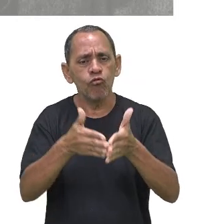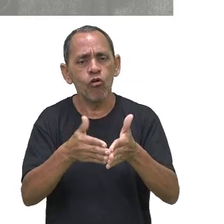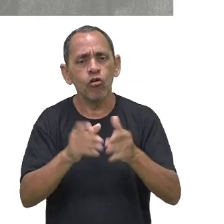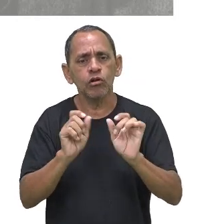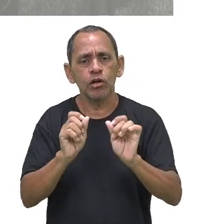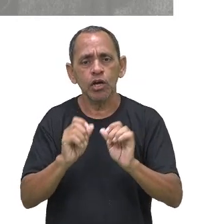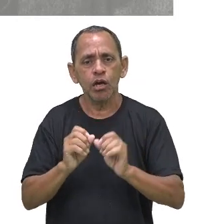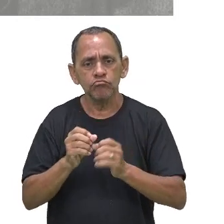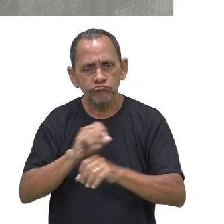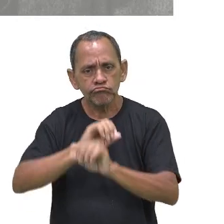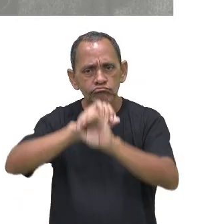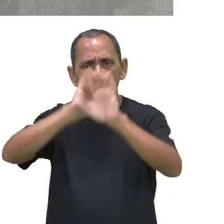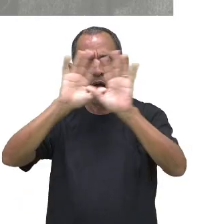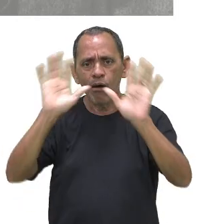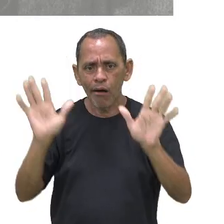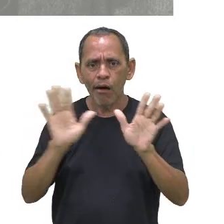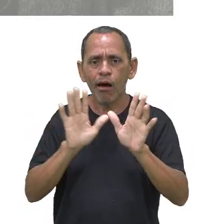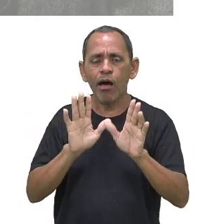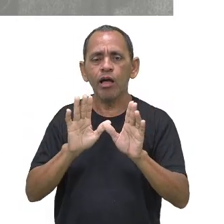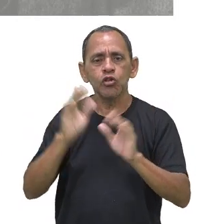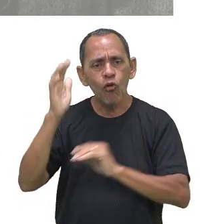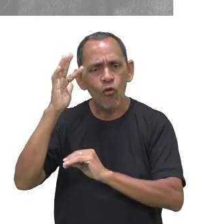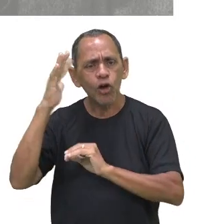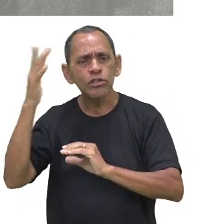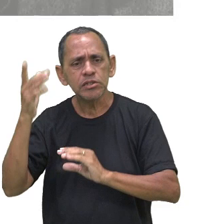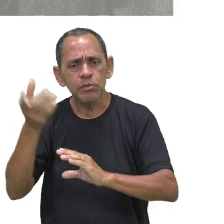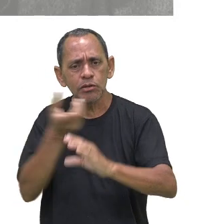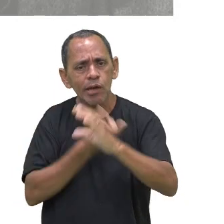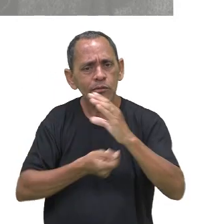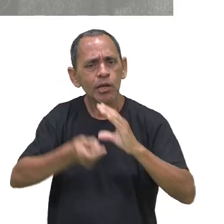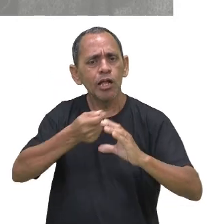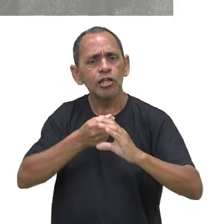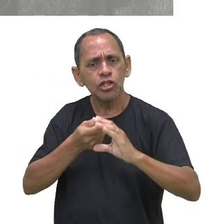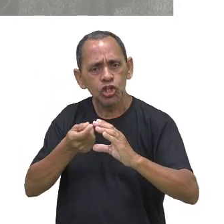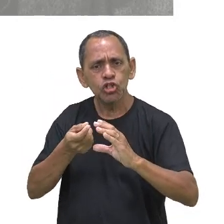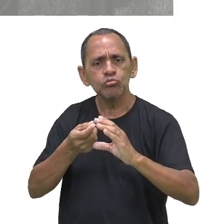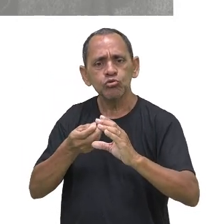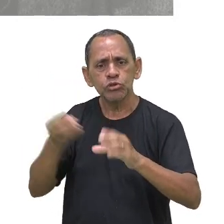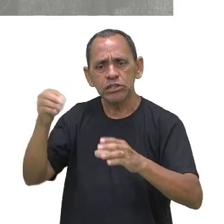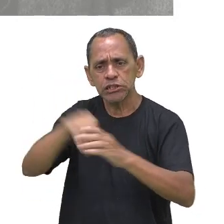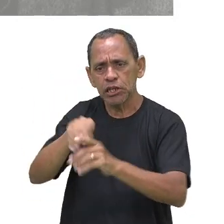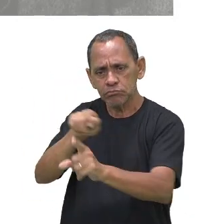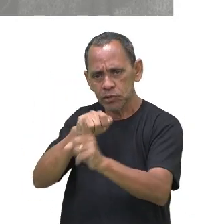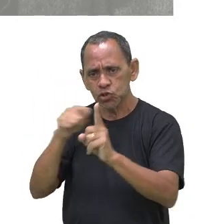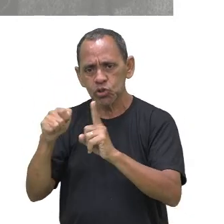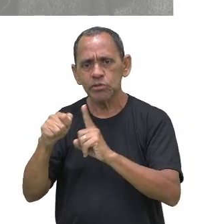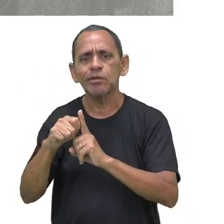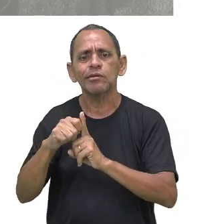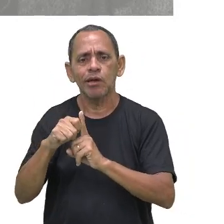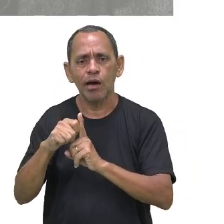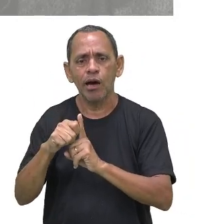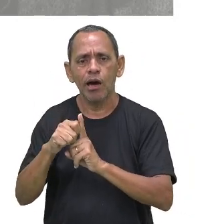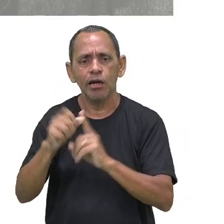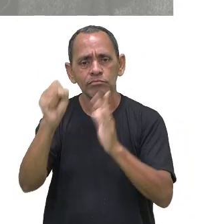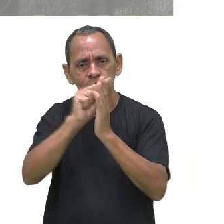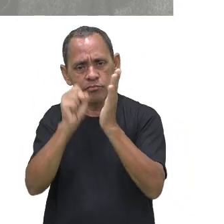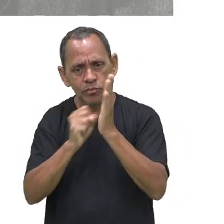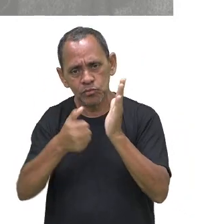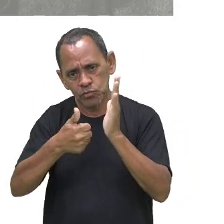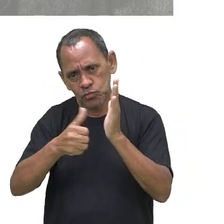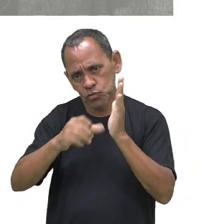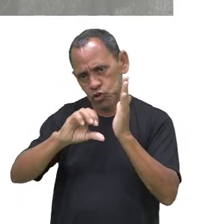fenômeno característico do capitalismo presente nas sociedades industriais do século XIX, a saber,